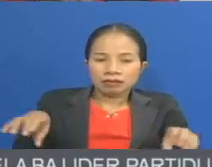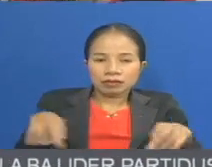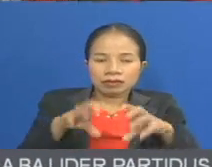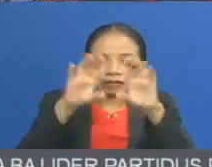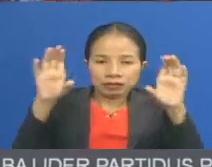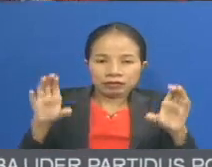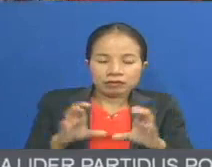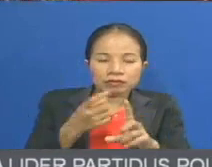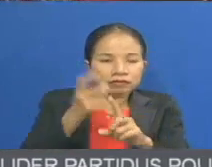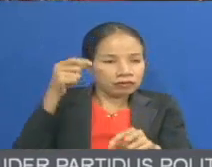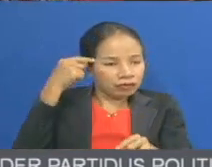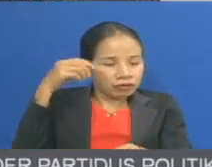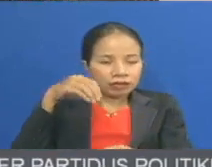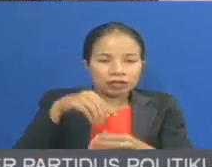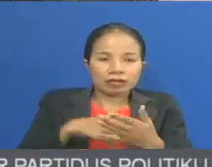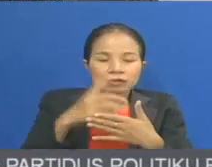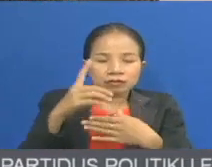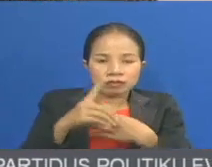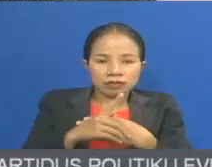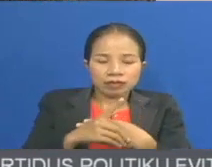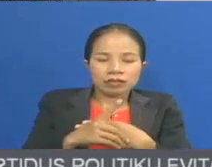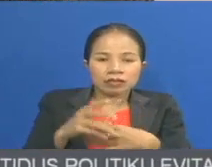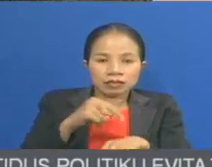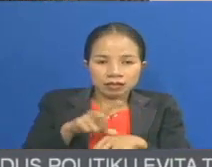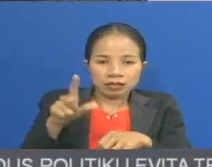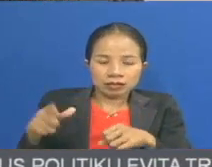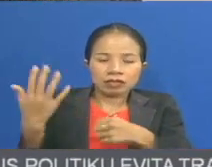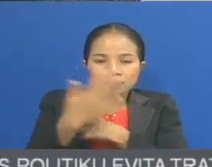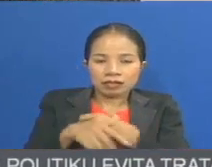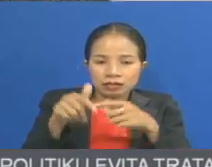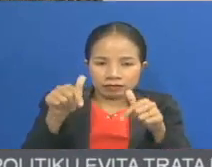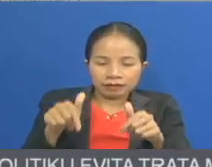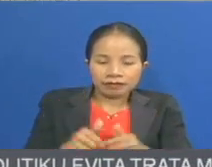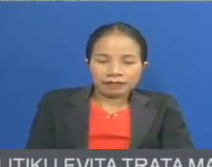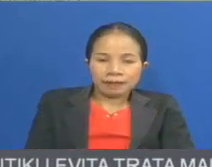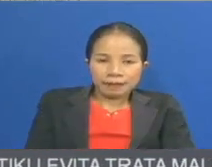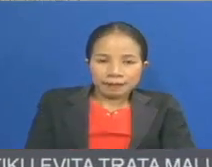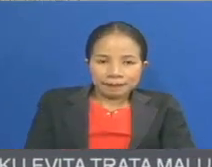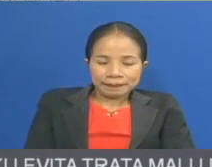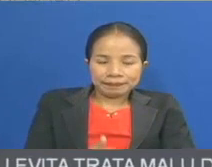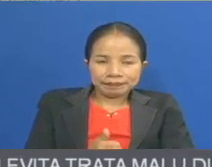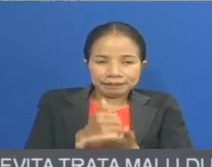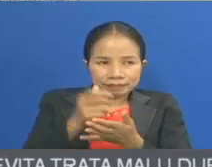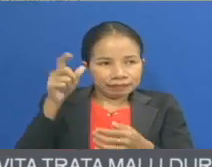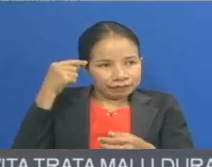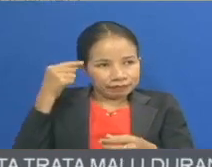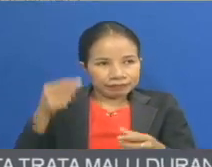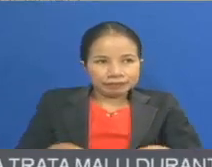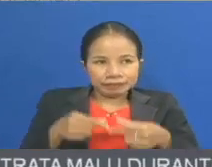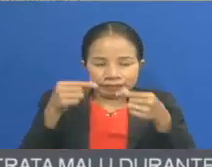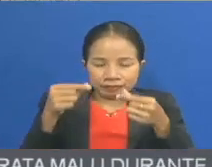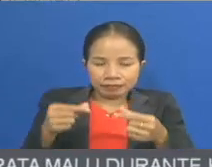esse governo, onde contribui para o desenvolvimento nacional e a país, né? O apoio que vem agora o governo pode